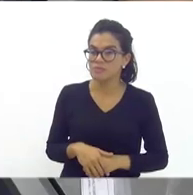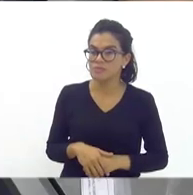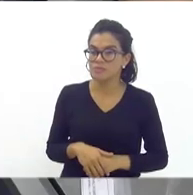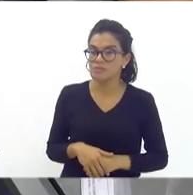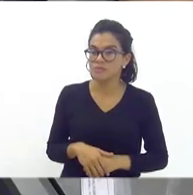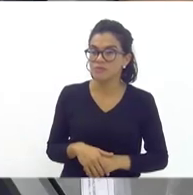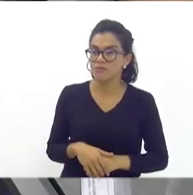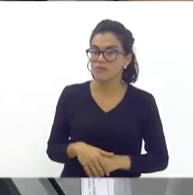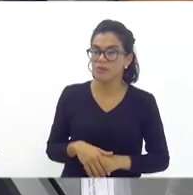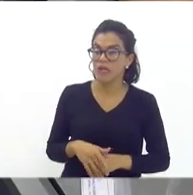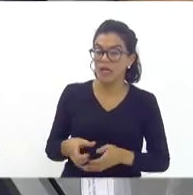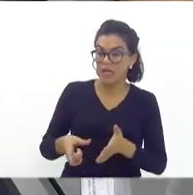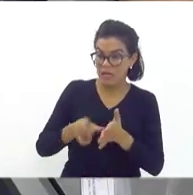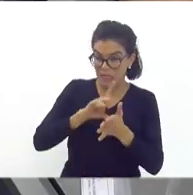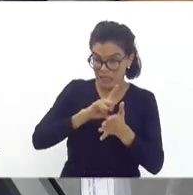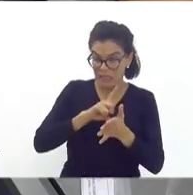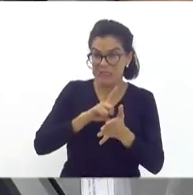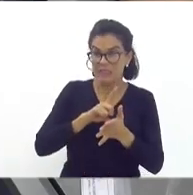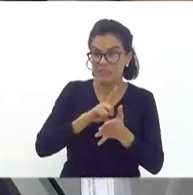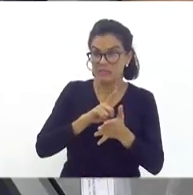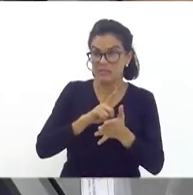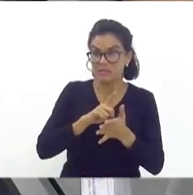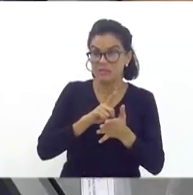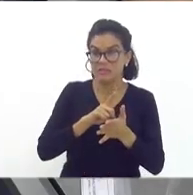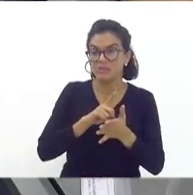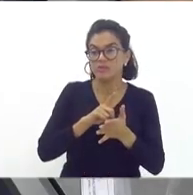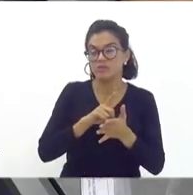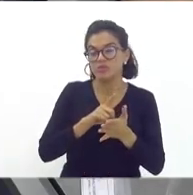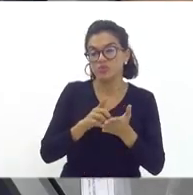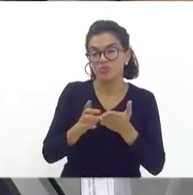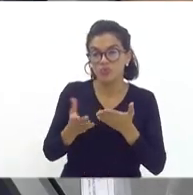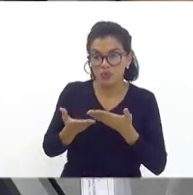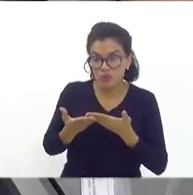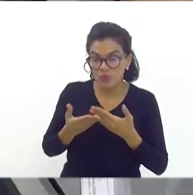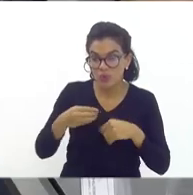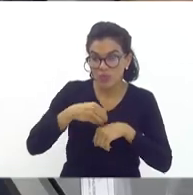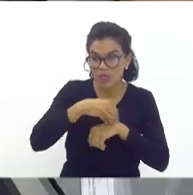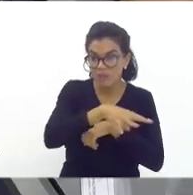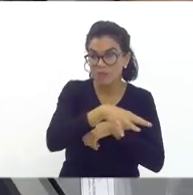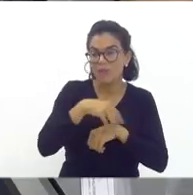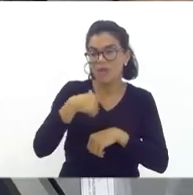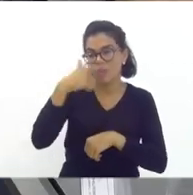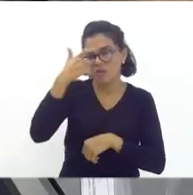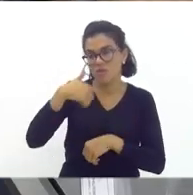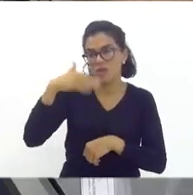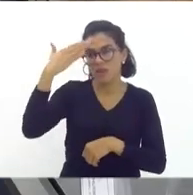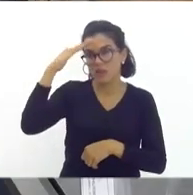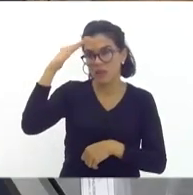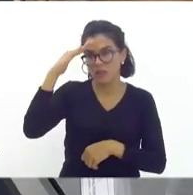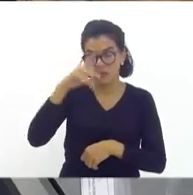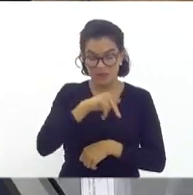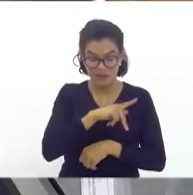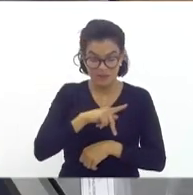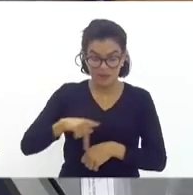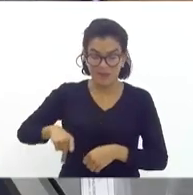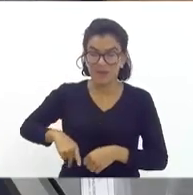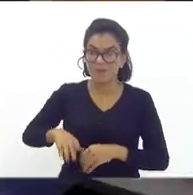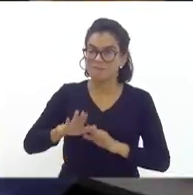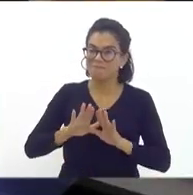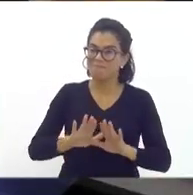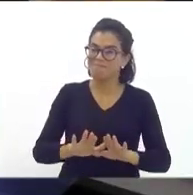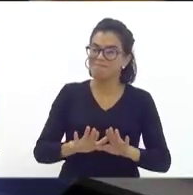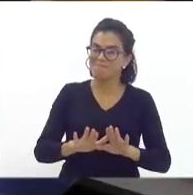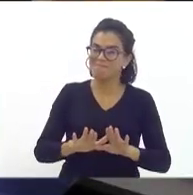palavra antes de fazer o som o encaminhamento aqui eu sou presidente eu entendo essa questão da presidente mais